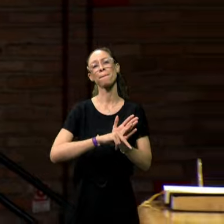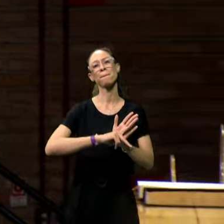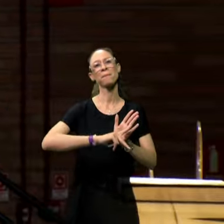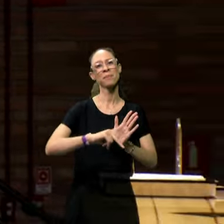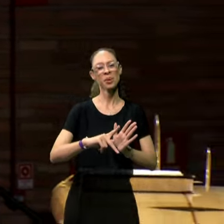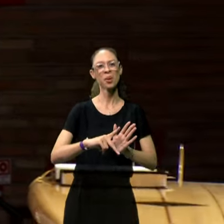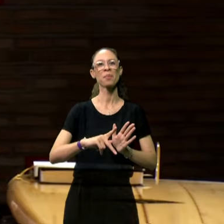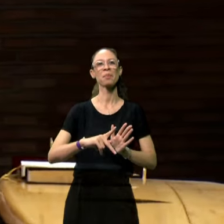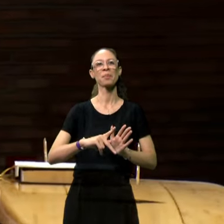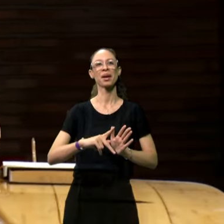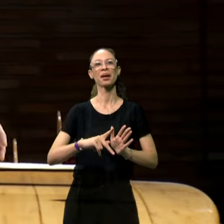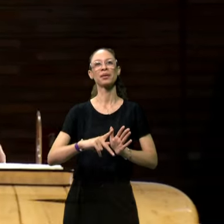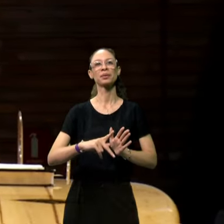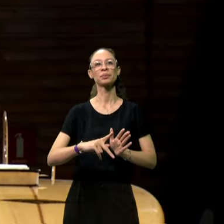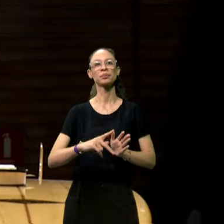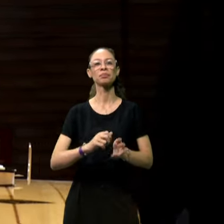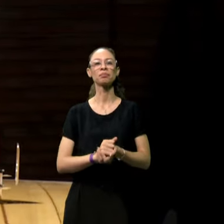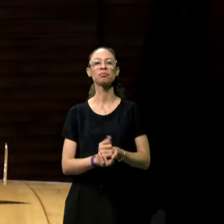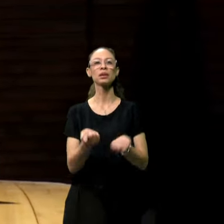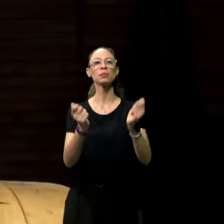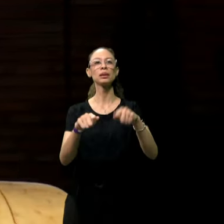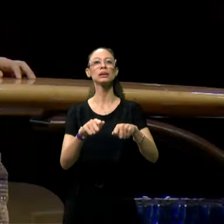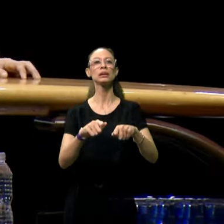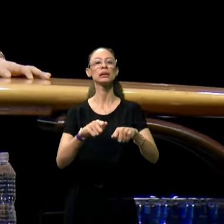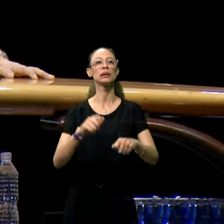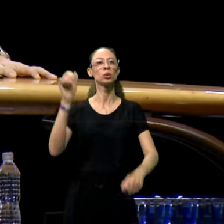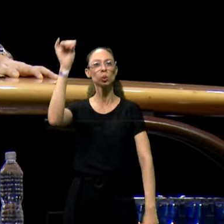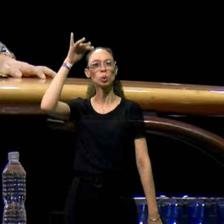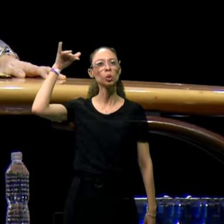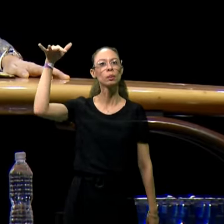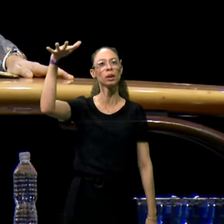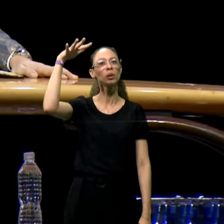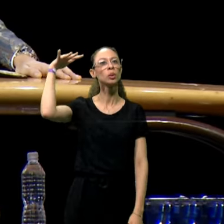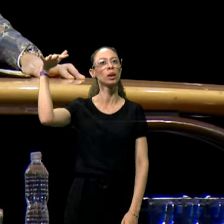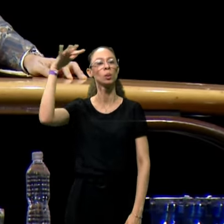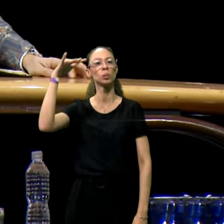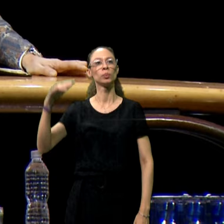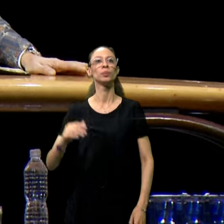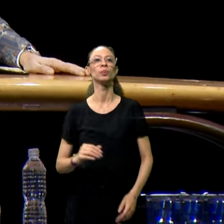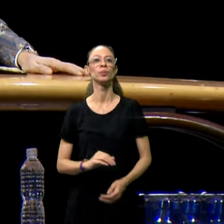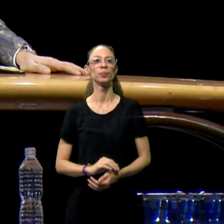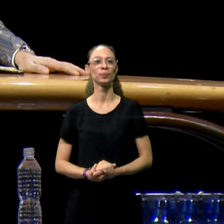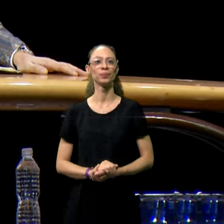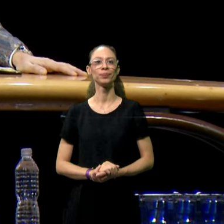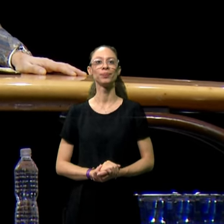Só o rei estava bem, o demais tudo em necessidade.